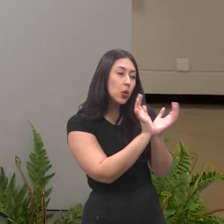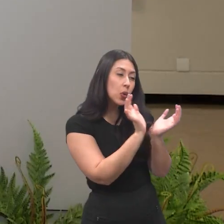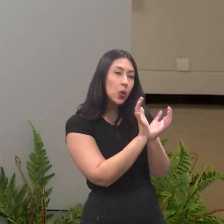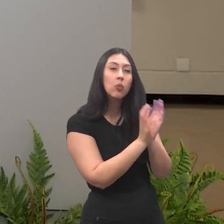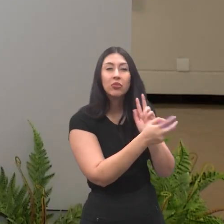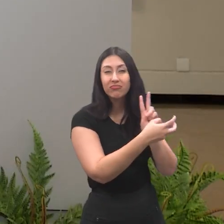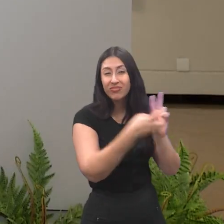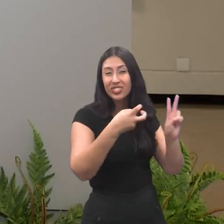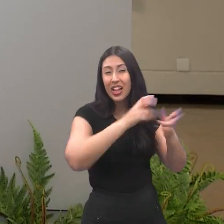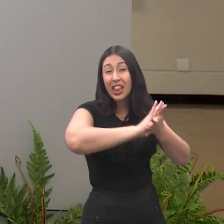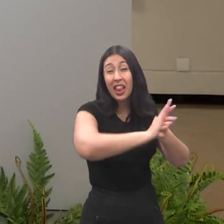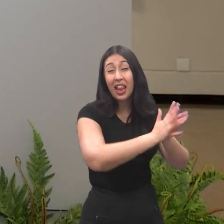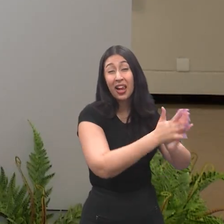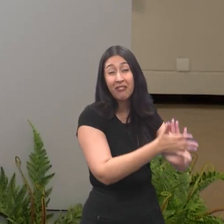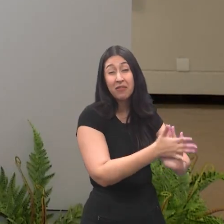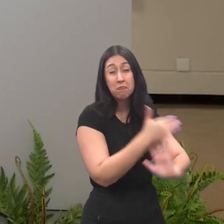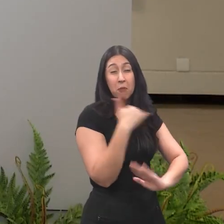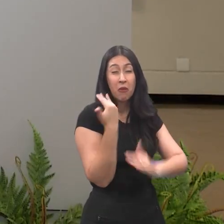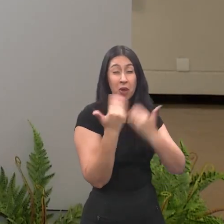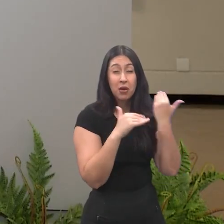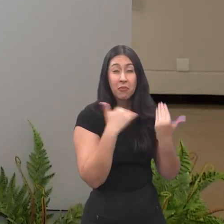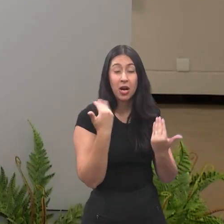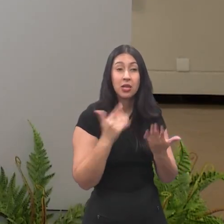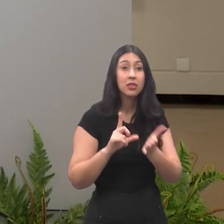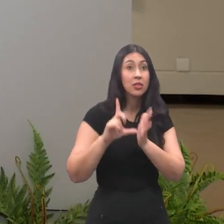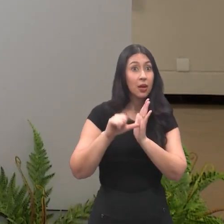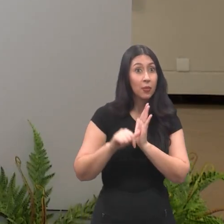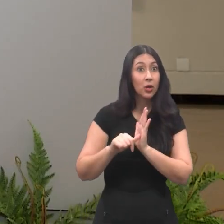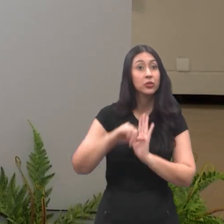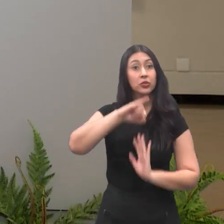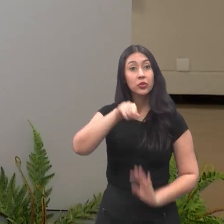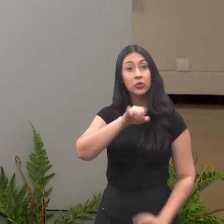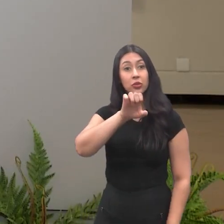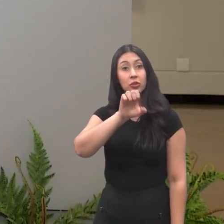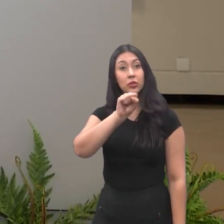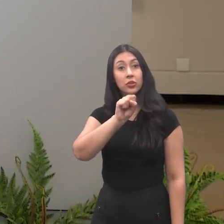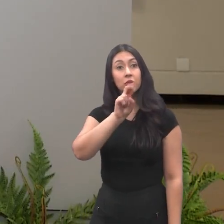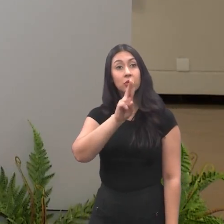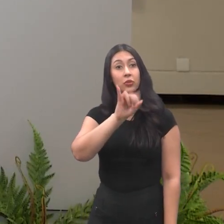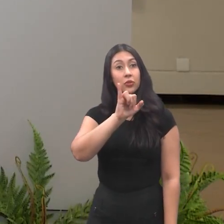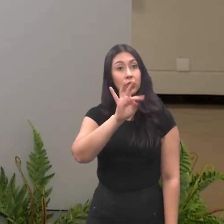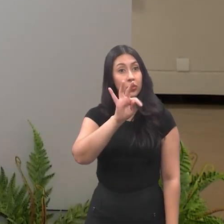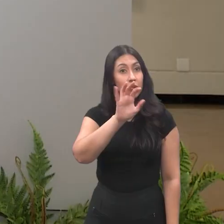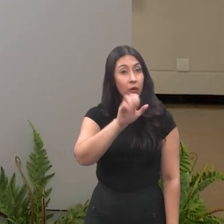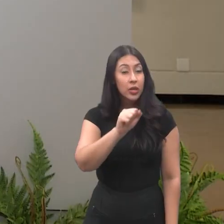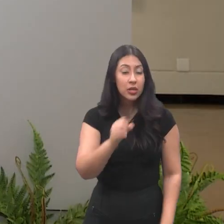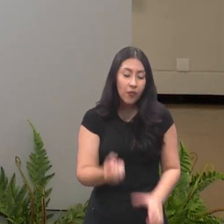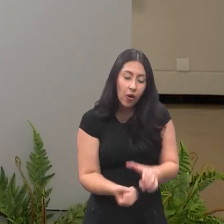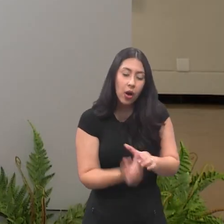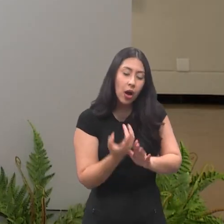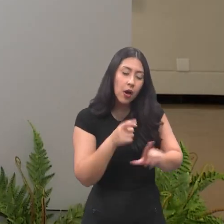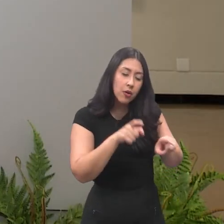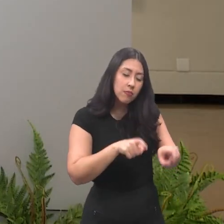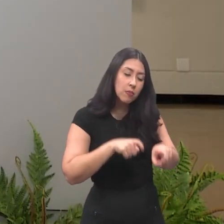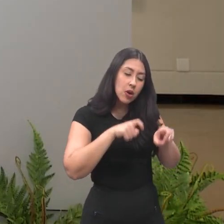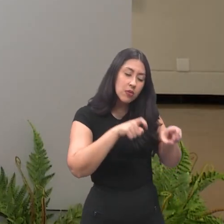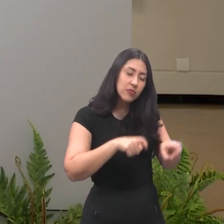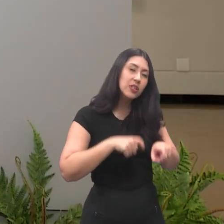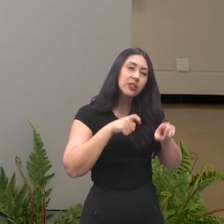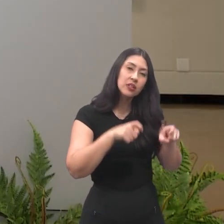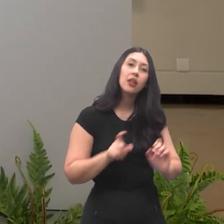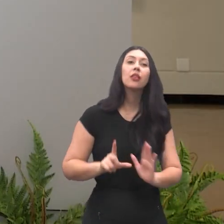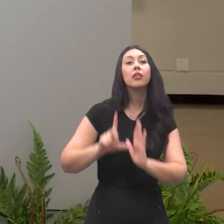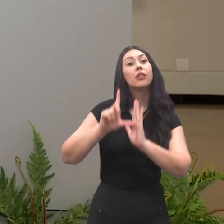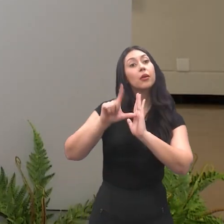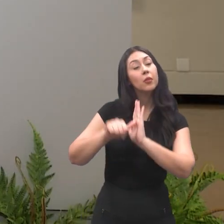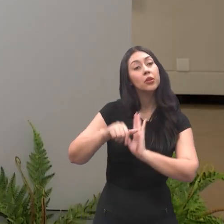os tupinambás e aí em seguida vai vir os jesuítas para cá para montar aqui uma fazenda, e depois posteriormente